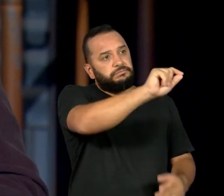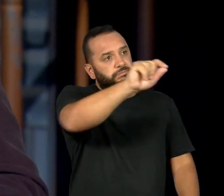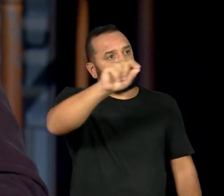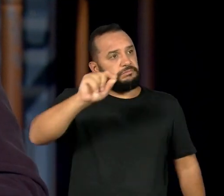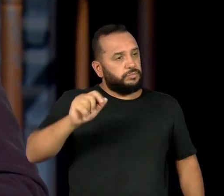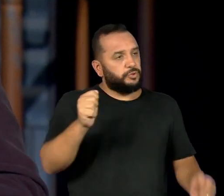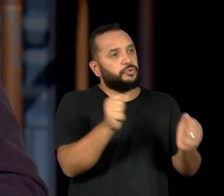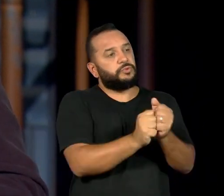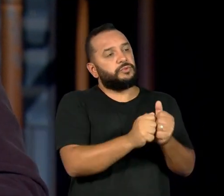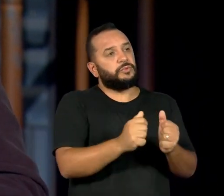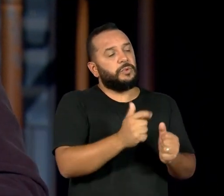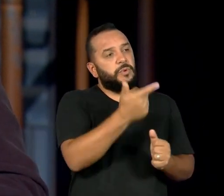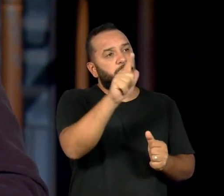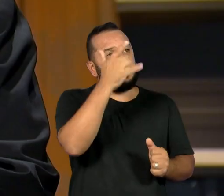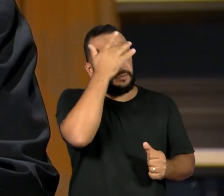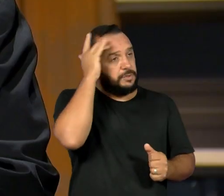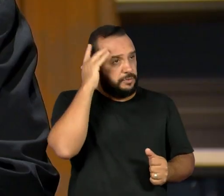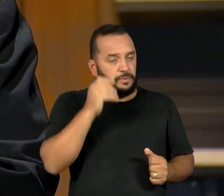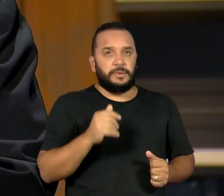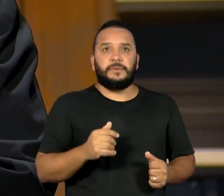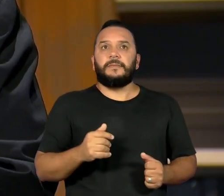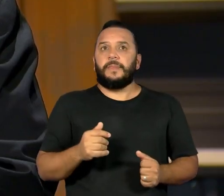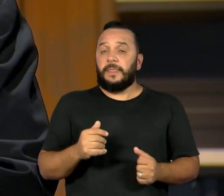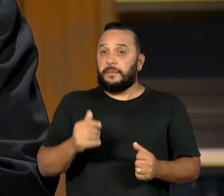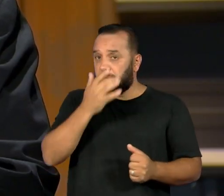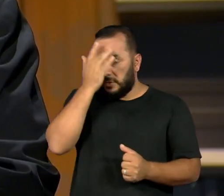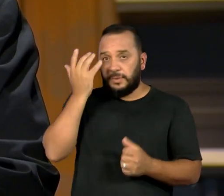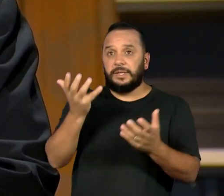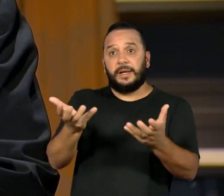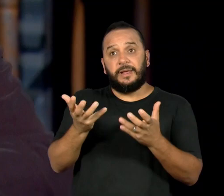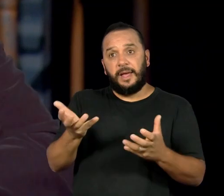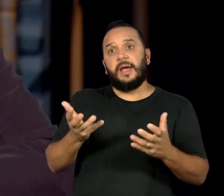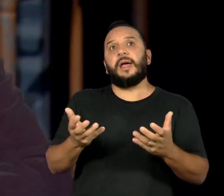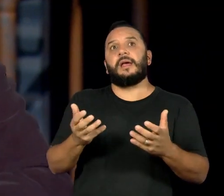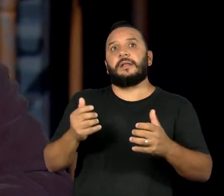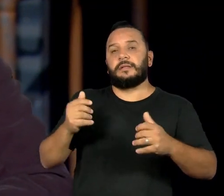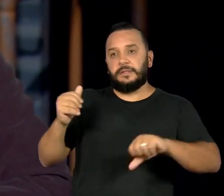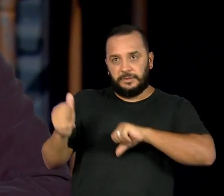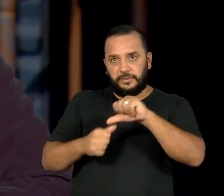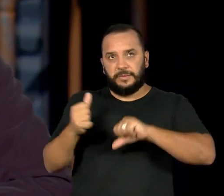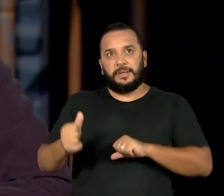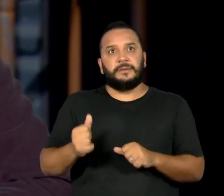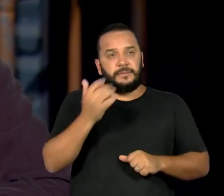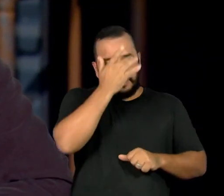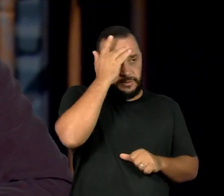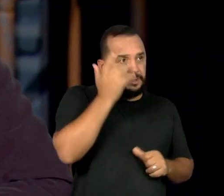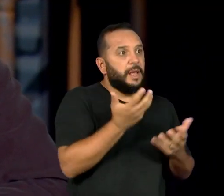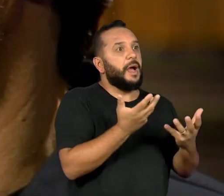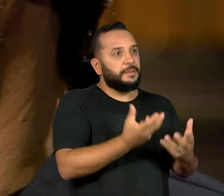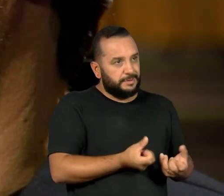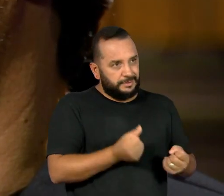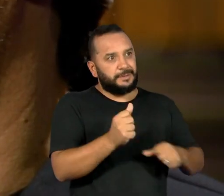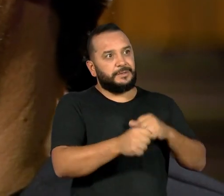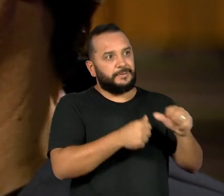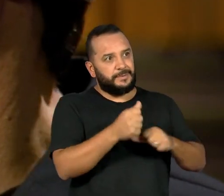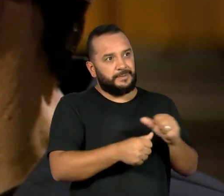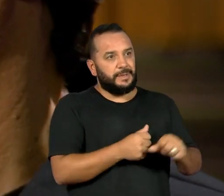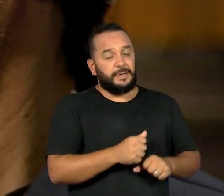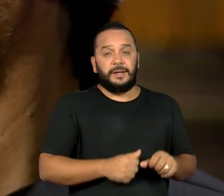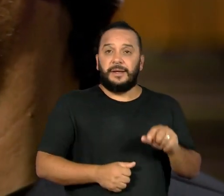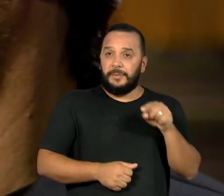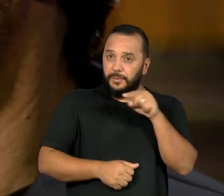Exato. Que se dispõe a se transformar. Que se dispõe a se transformar. Por aí que a gente